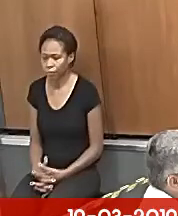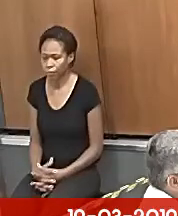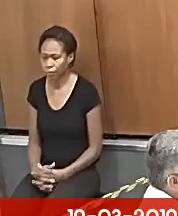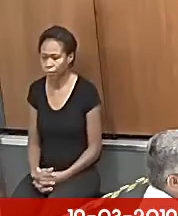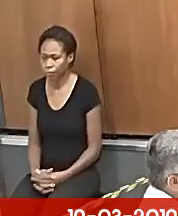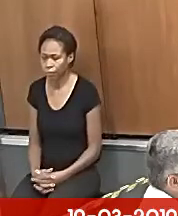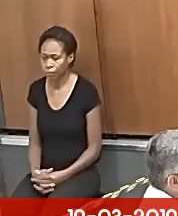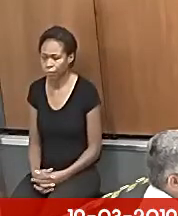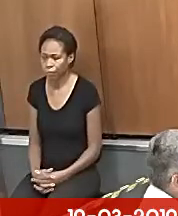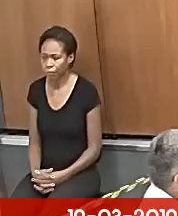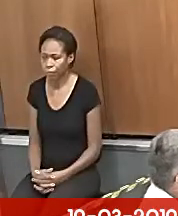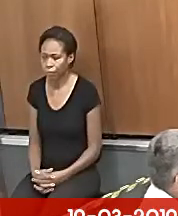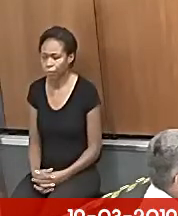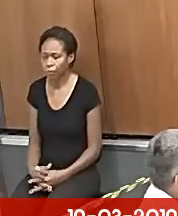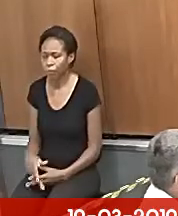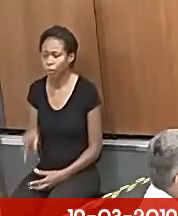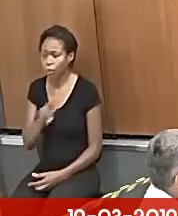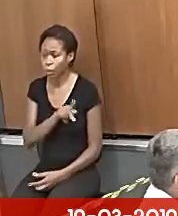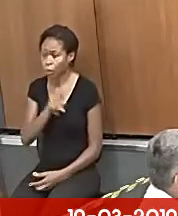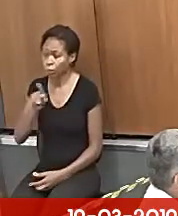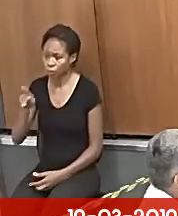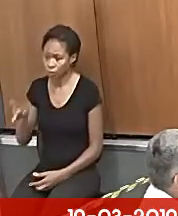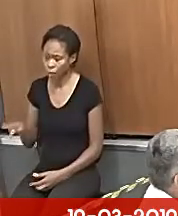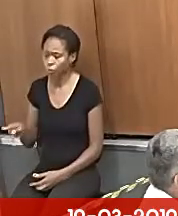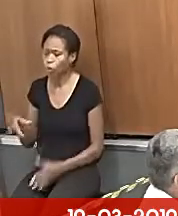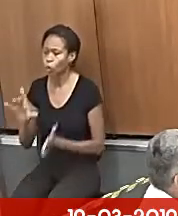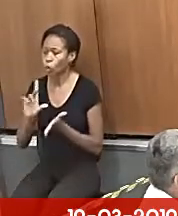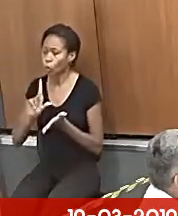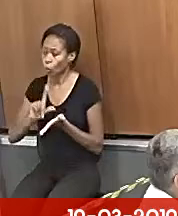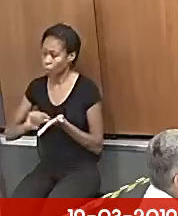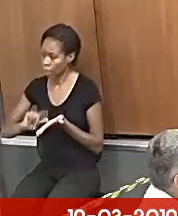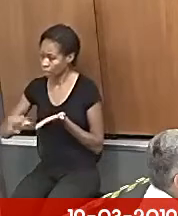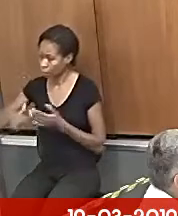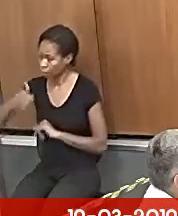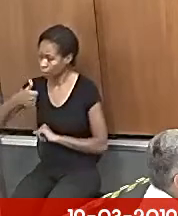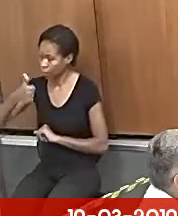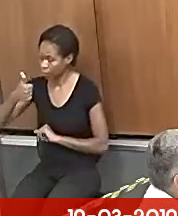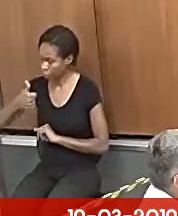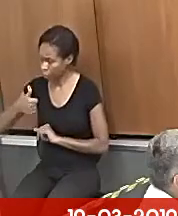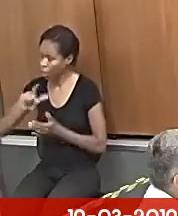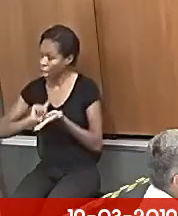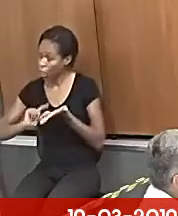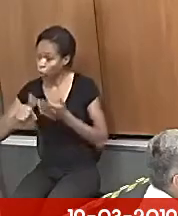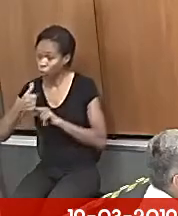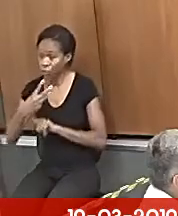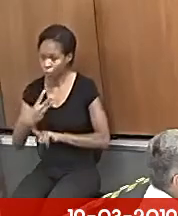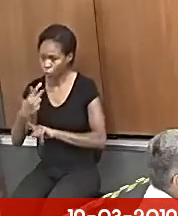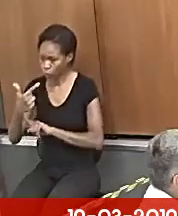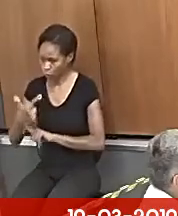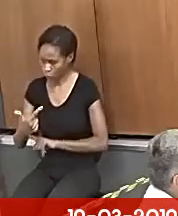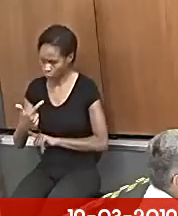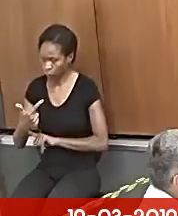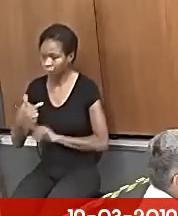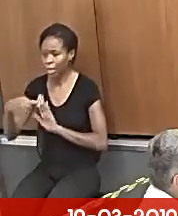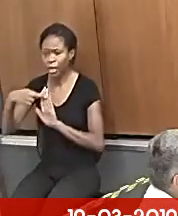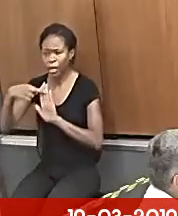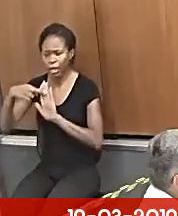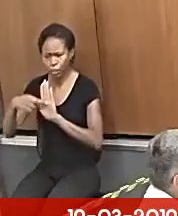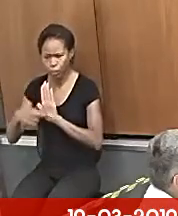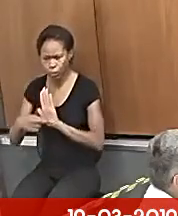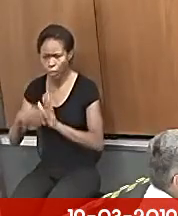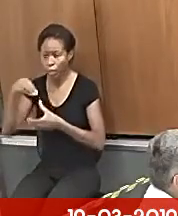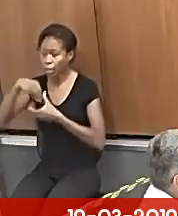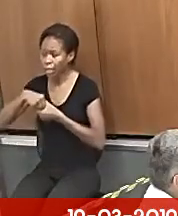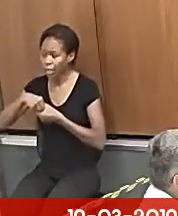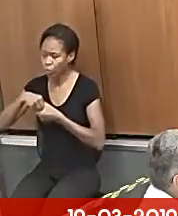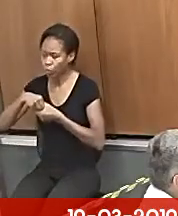a presidência nos termos do parágrafo 1º do artigo 132 do r regimento interno dispensa